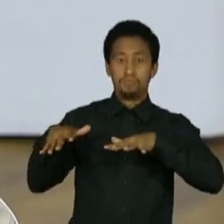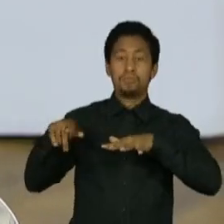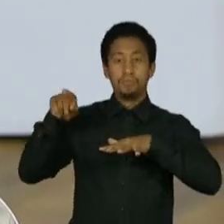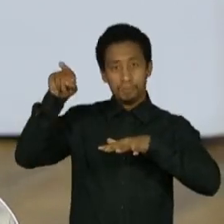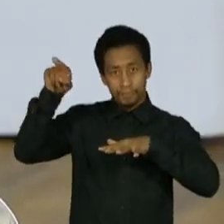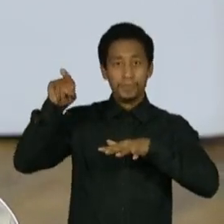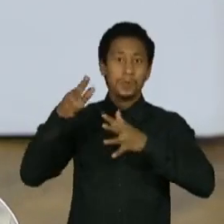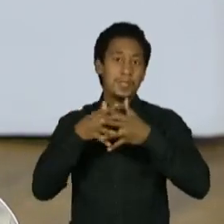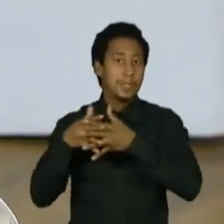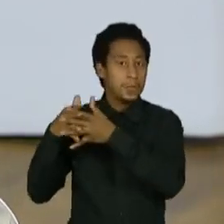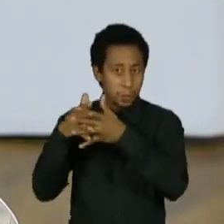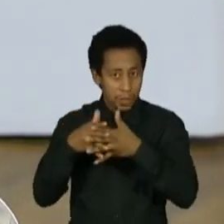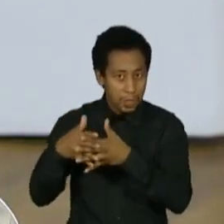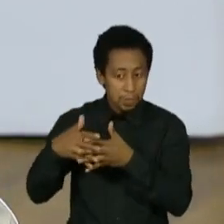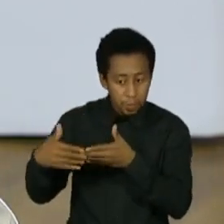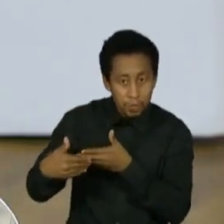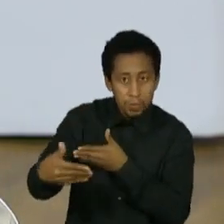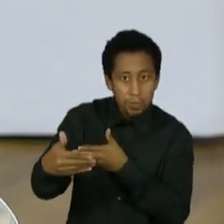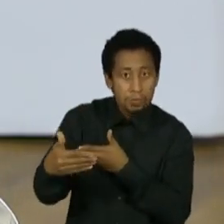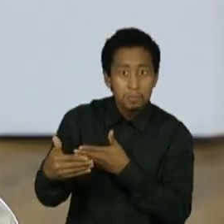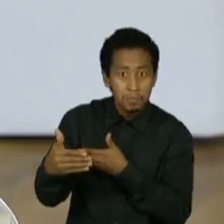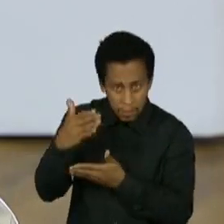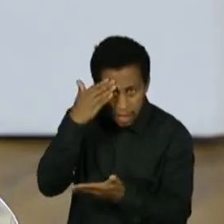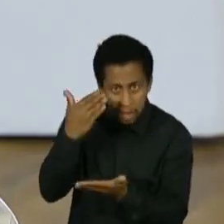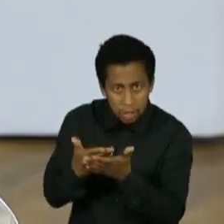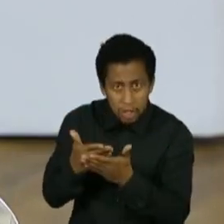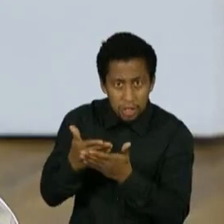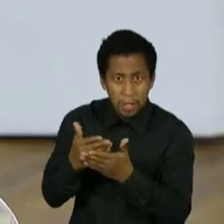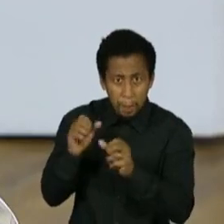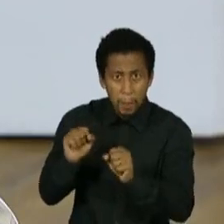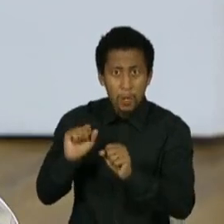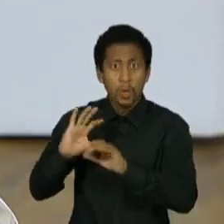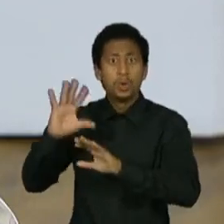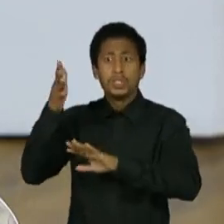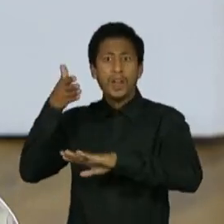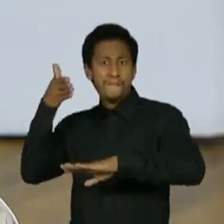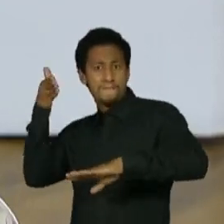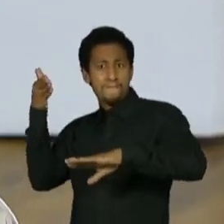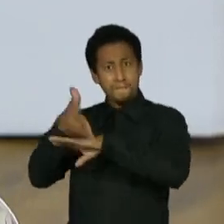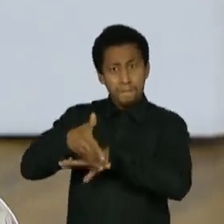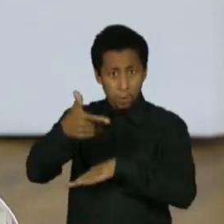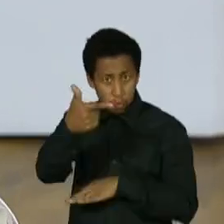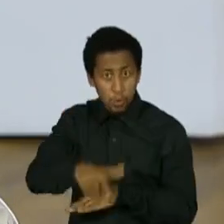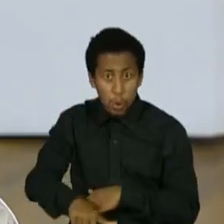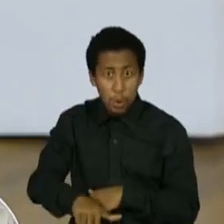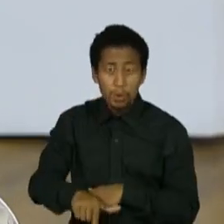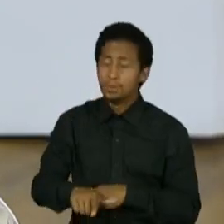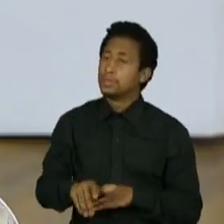coração não acredito não acredito porque a